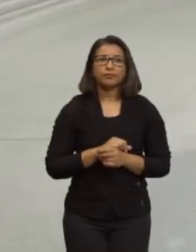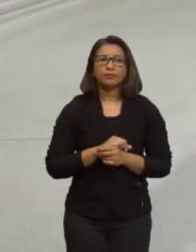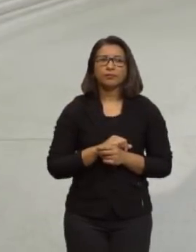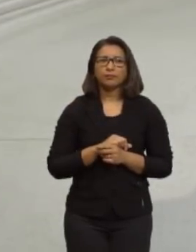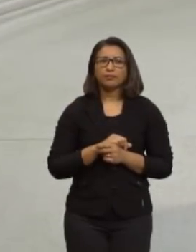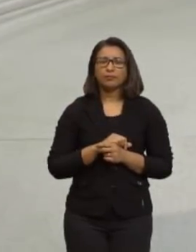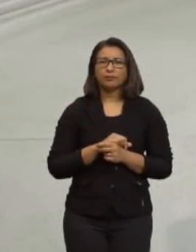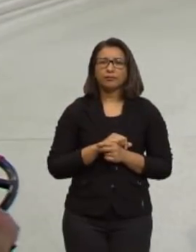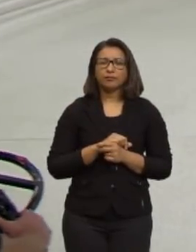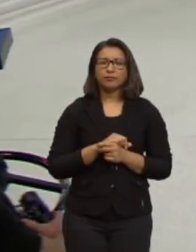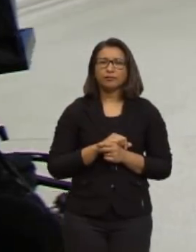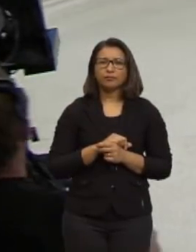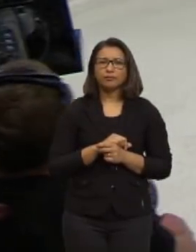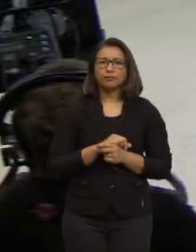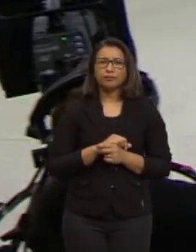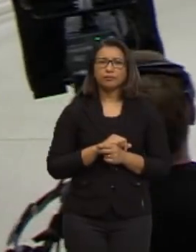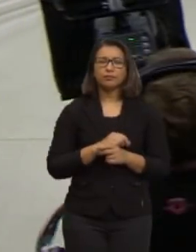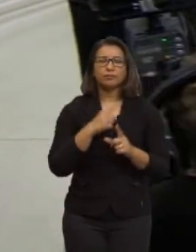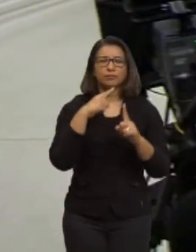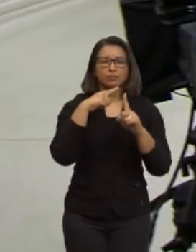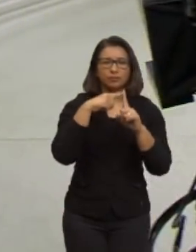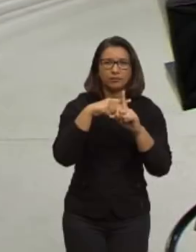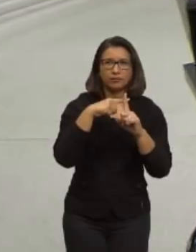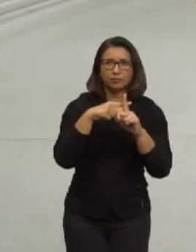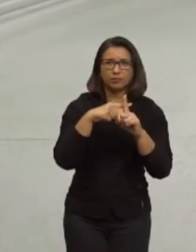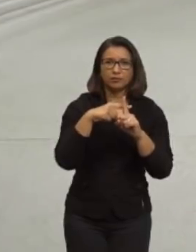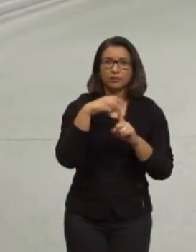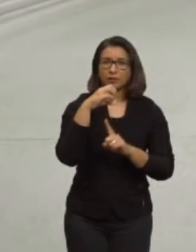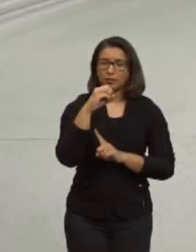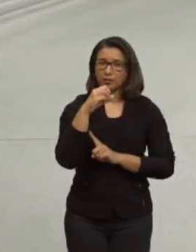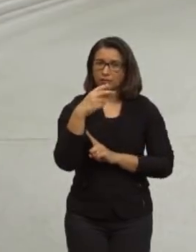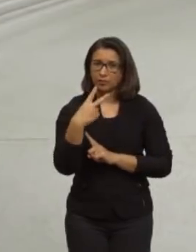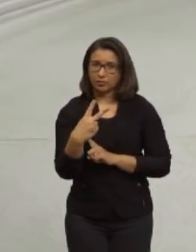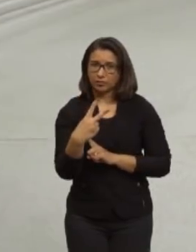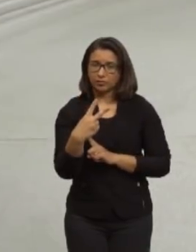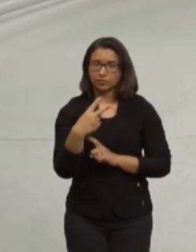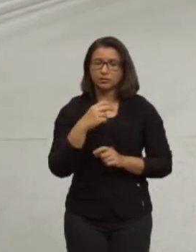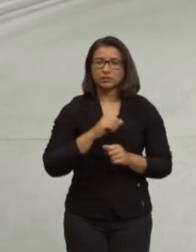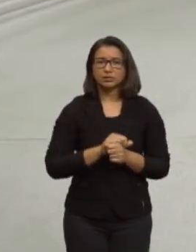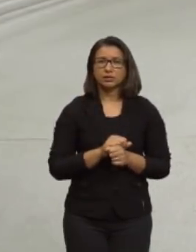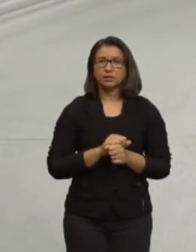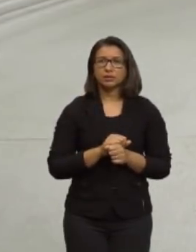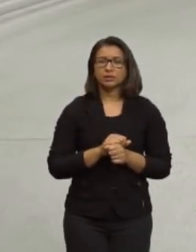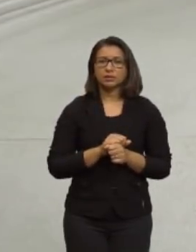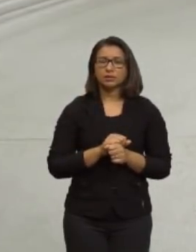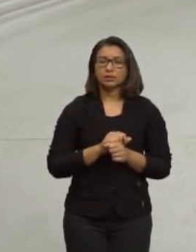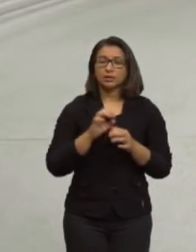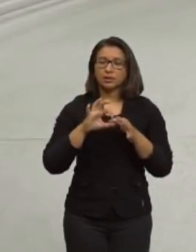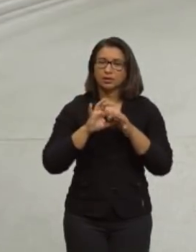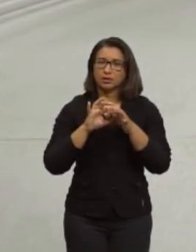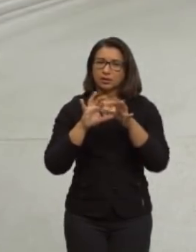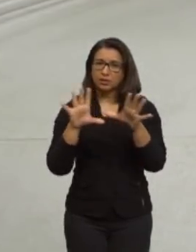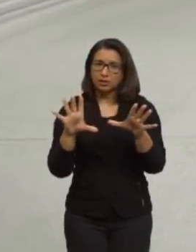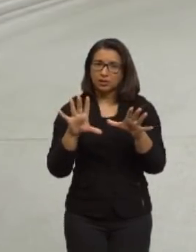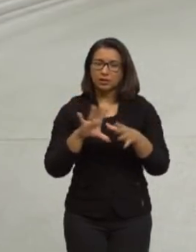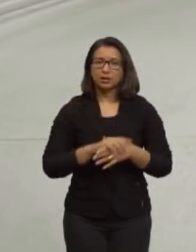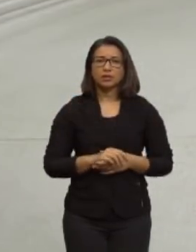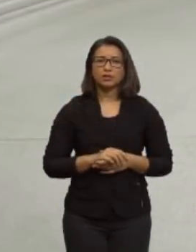é né mas o dois gasoso liberando